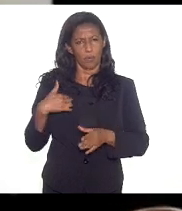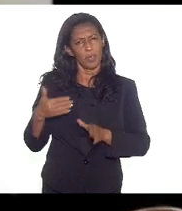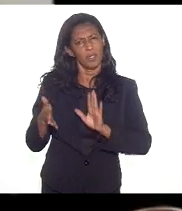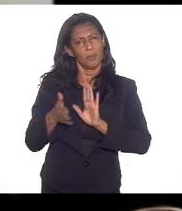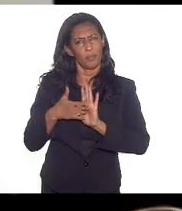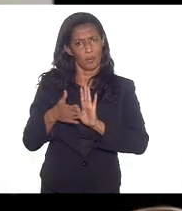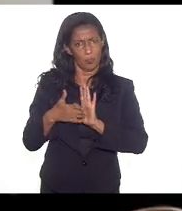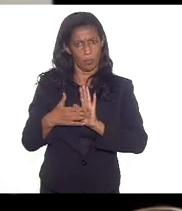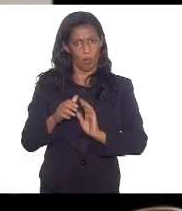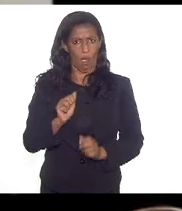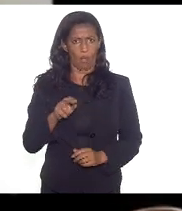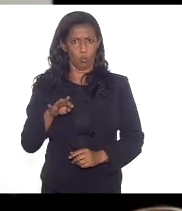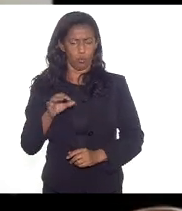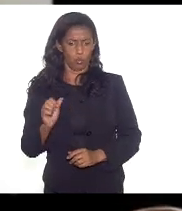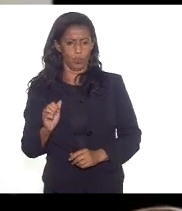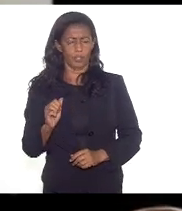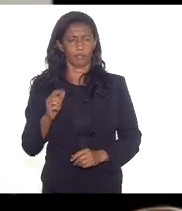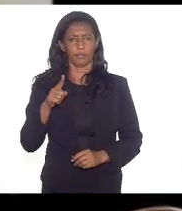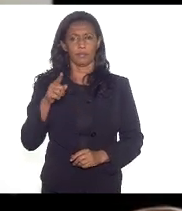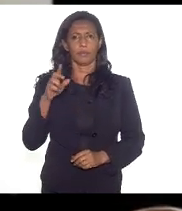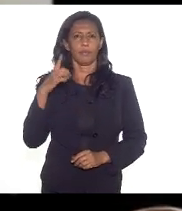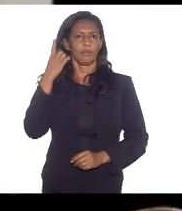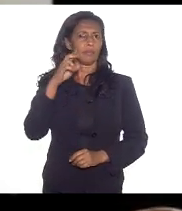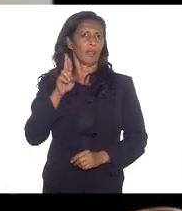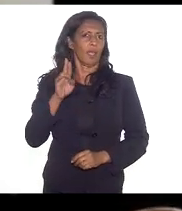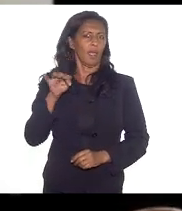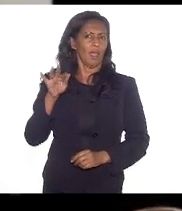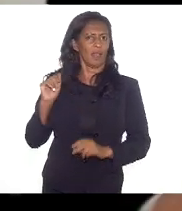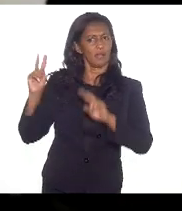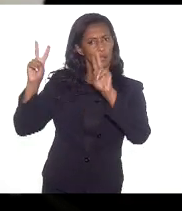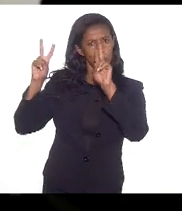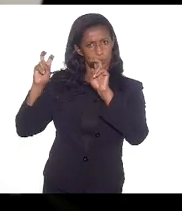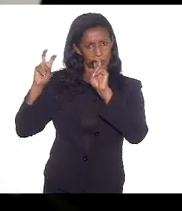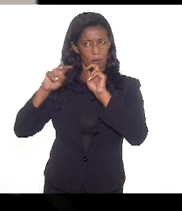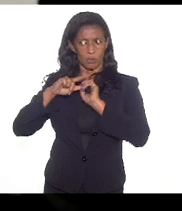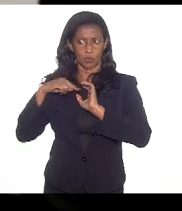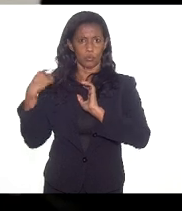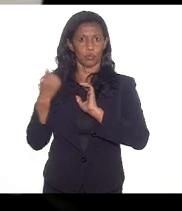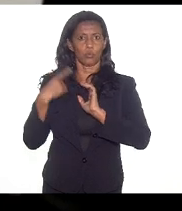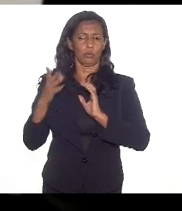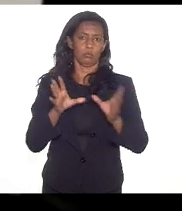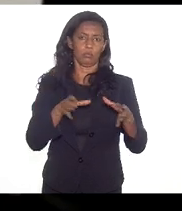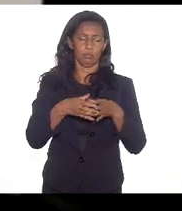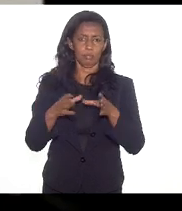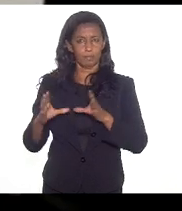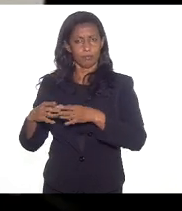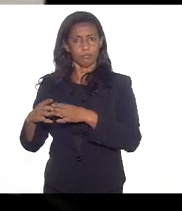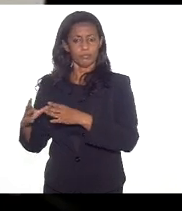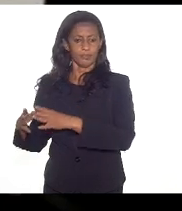à autora, deputada Renata, como é um tema que quase todas as comissões